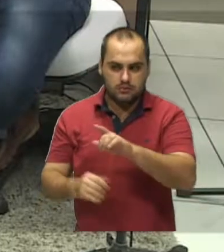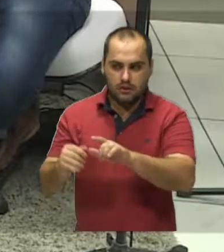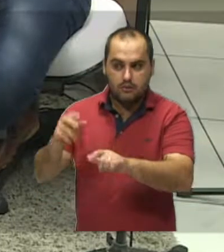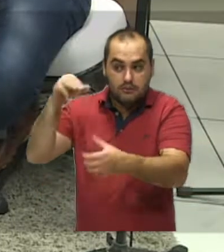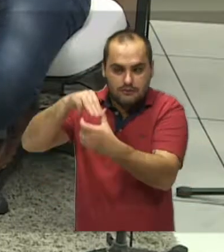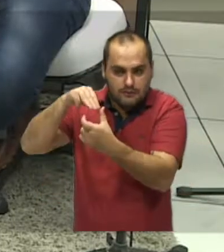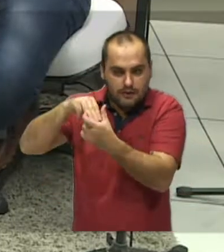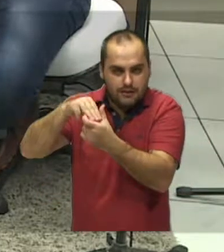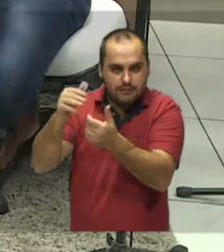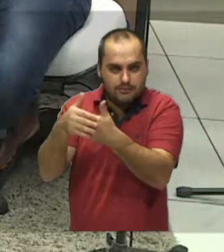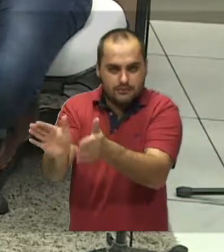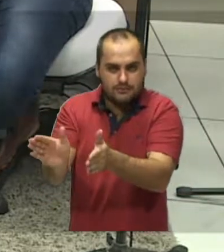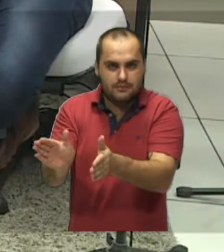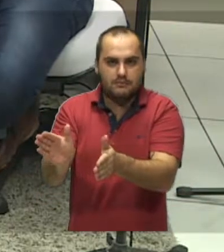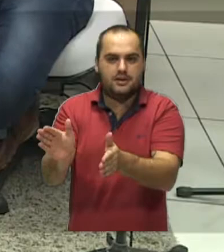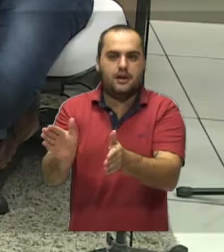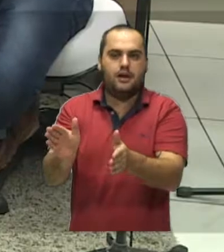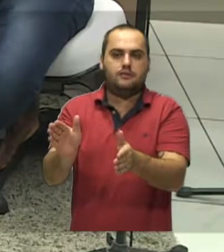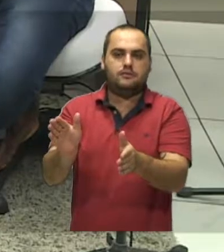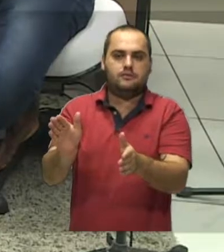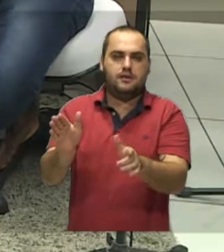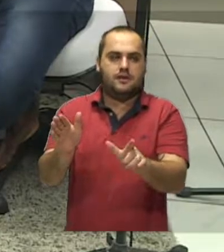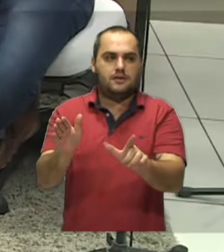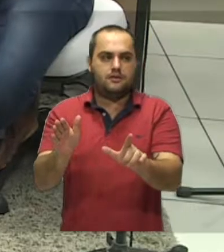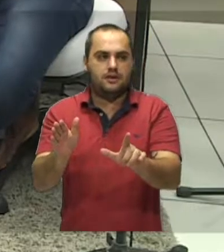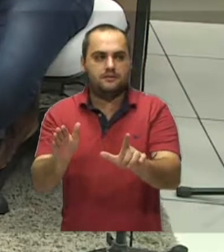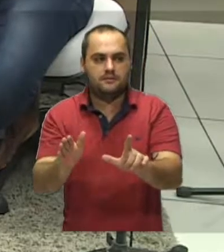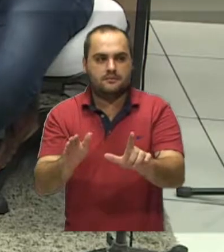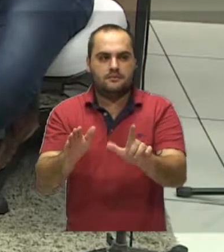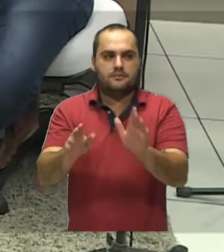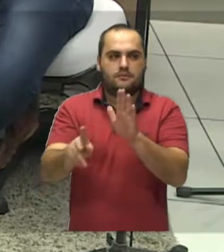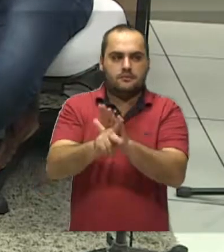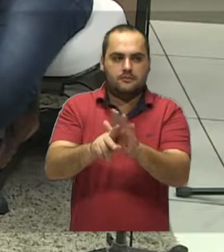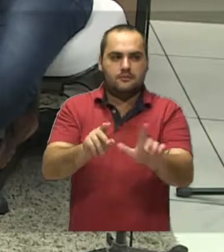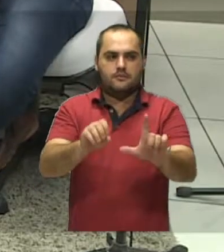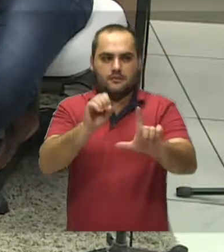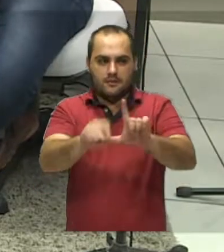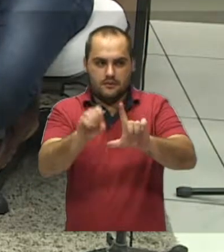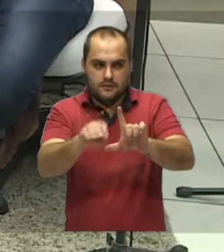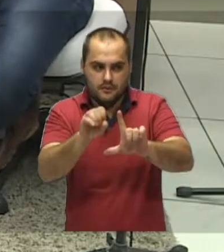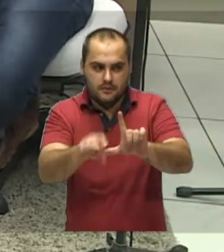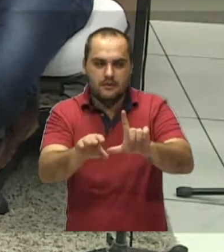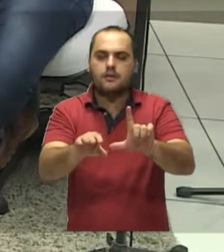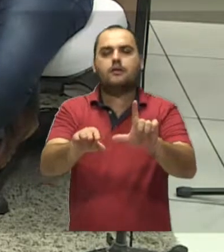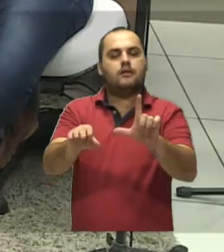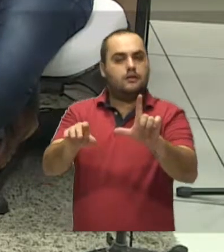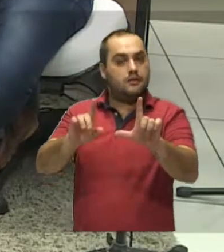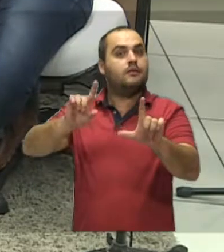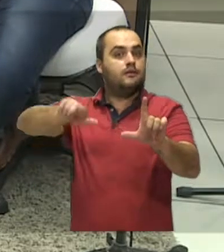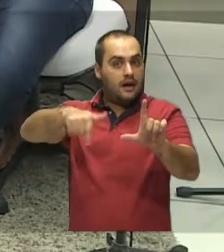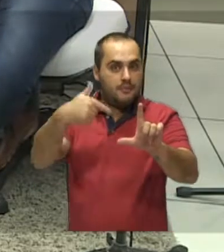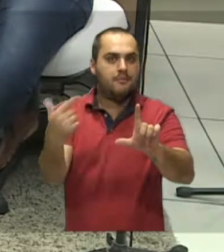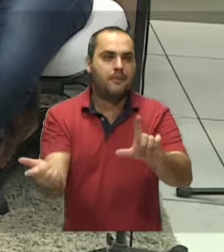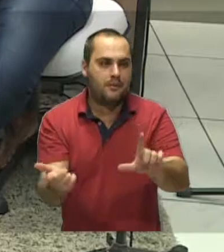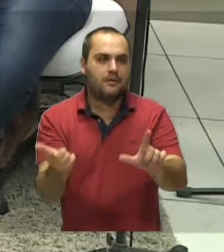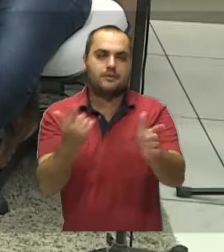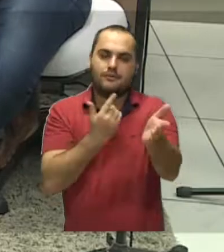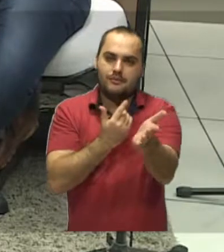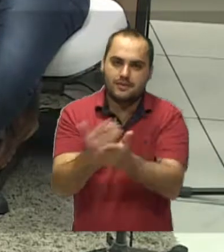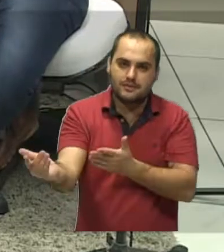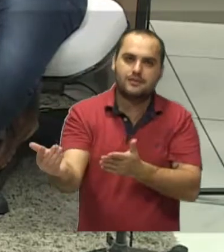e depois veio o bacharelado, que é você formar mais o profissional mesmo, o atuante, né? A licenciatura, ela tem um caminho de formar